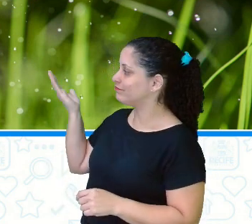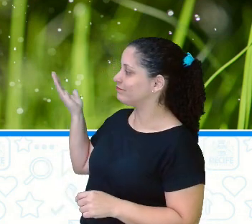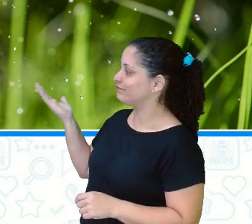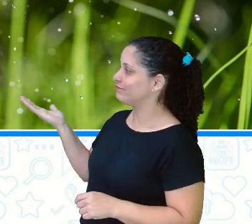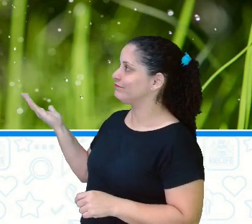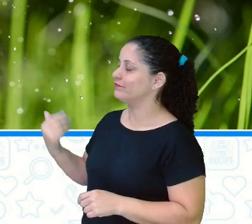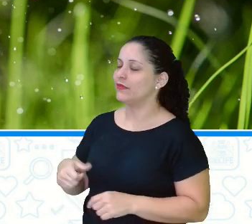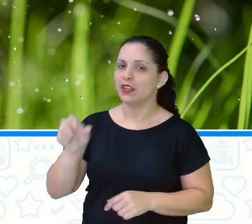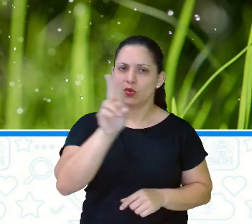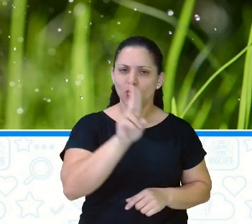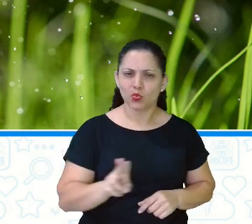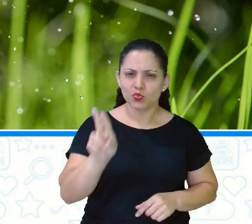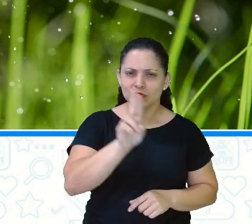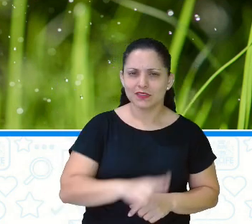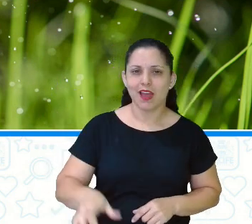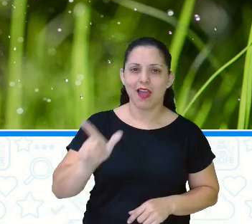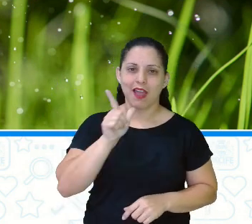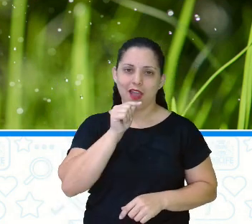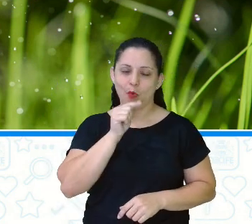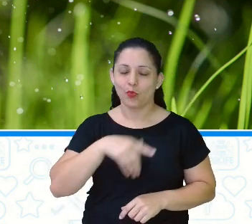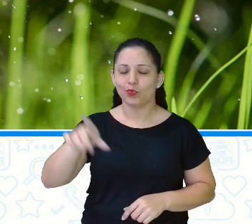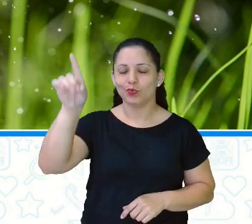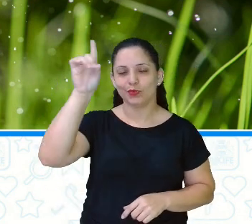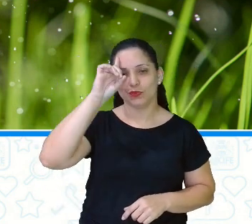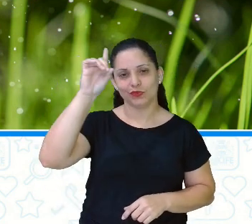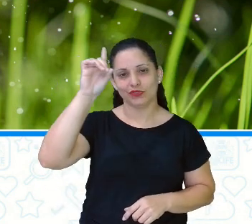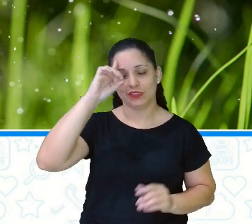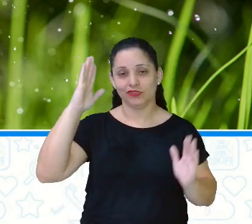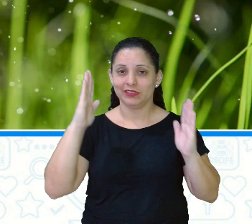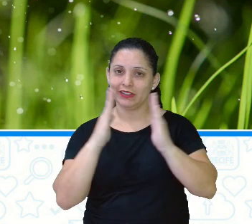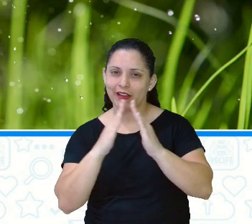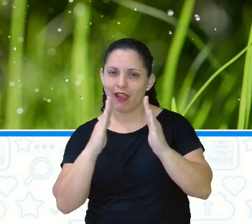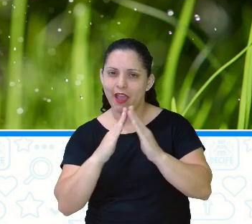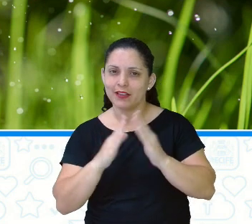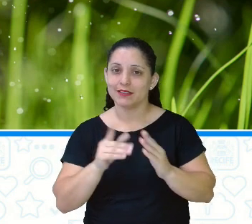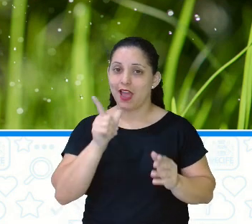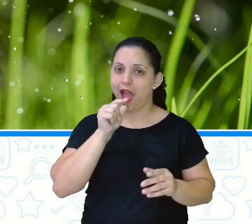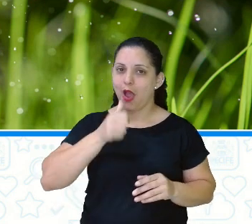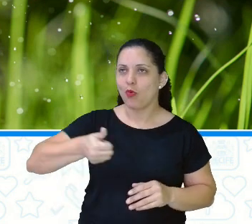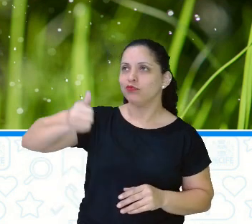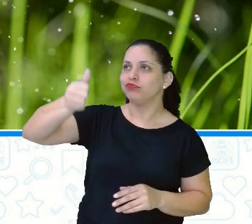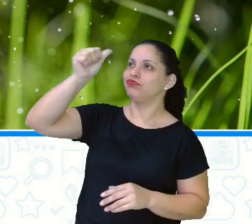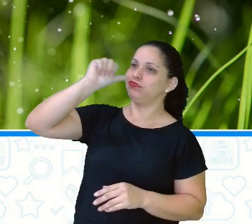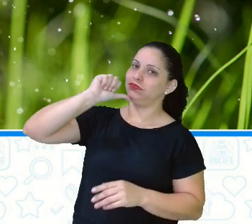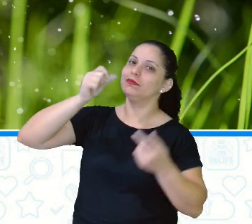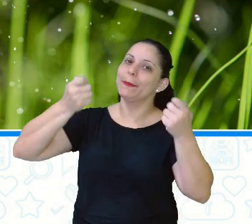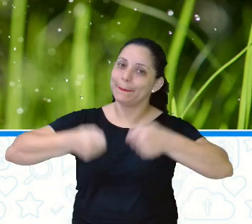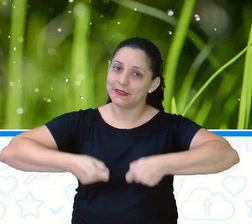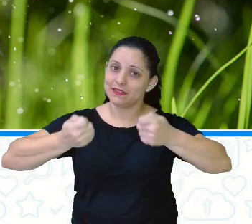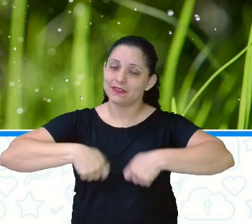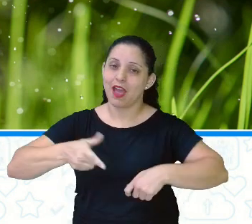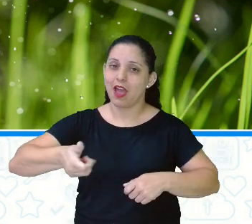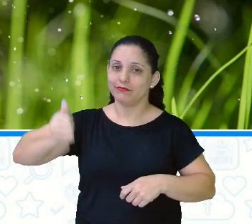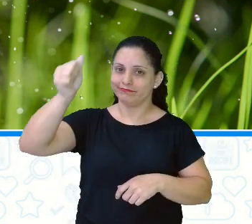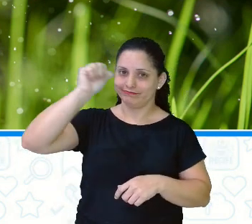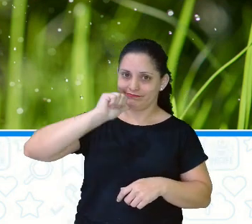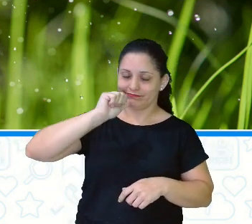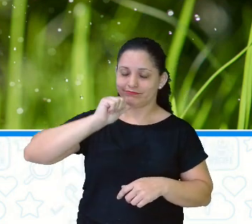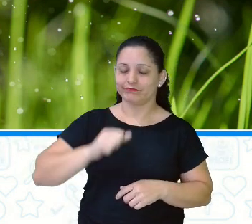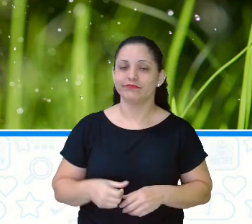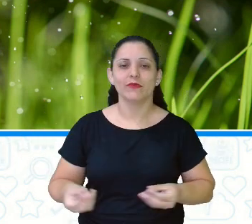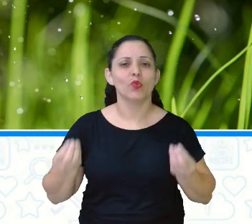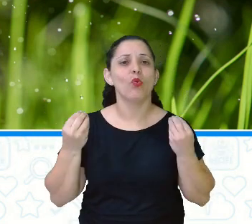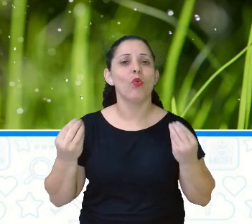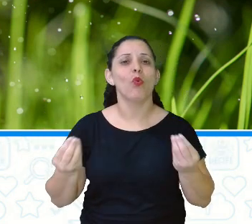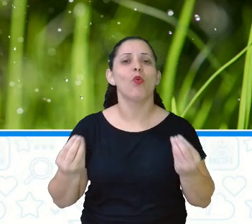gente utiliza a água todos os dias na nossa casa, nas nossas atividades, a gente bebe água, né? Precisamos beber água. Então,